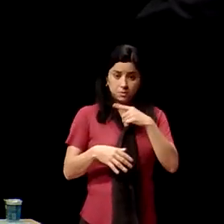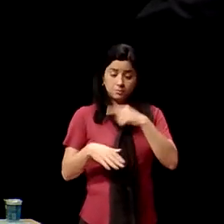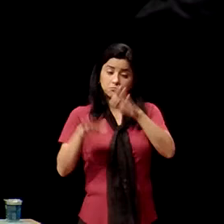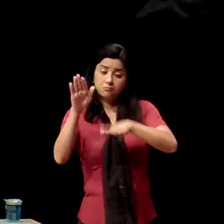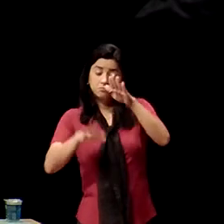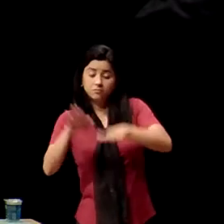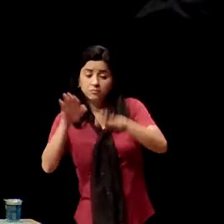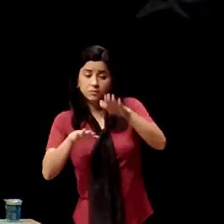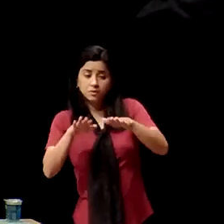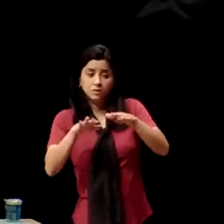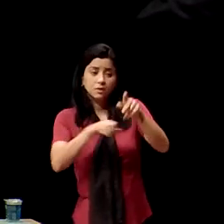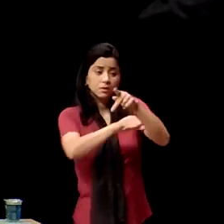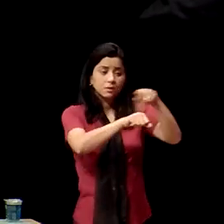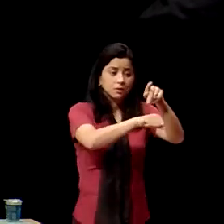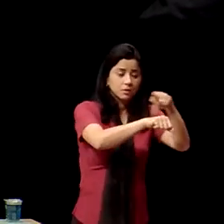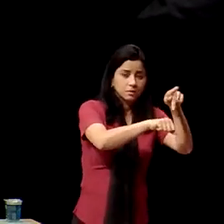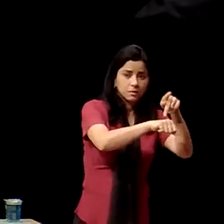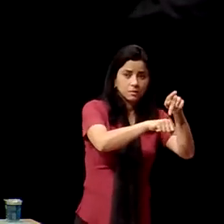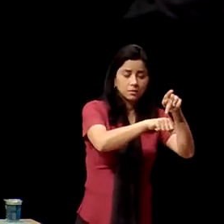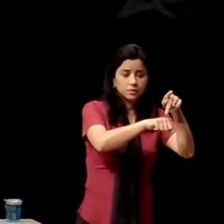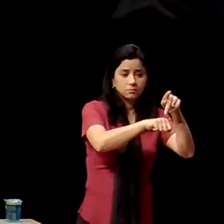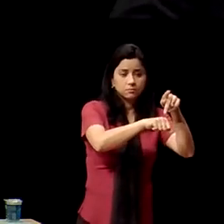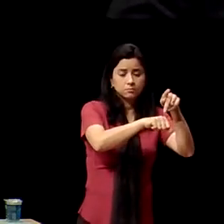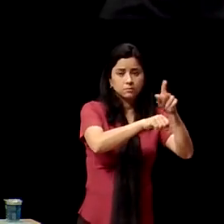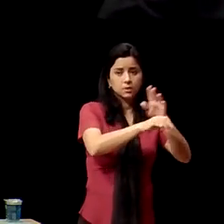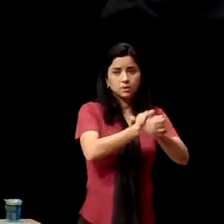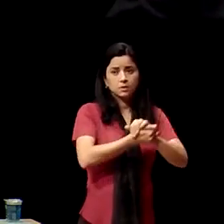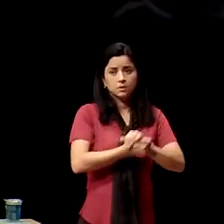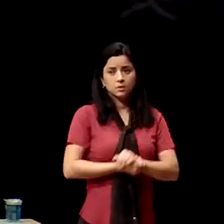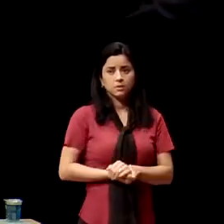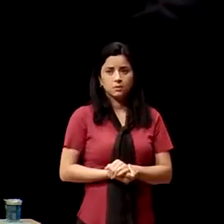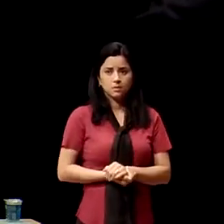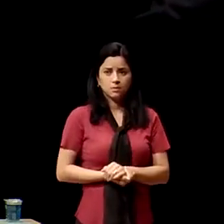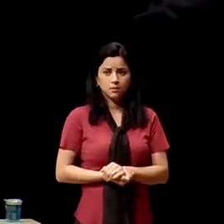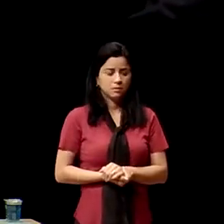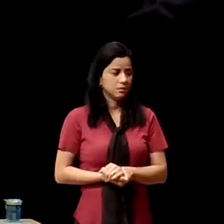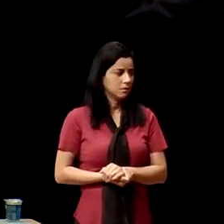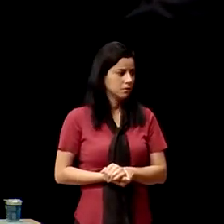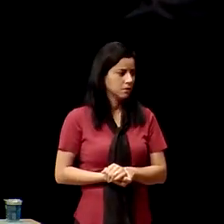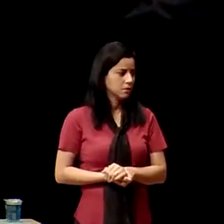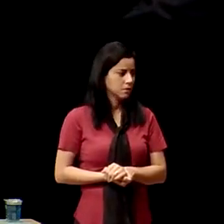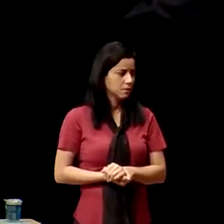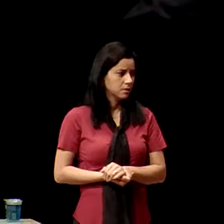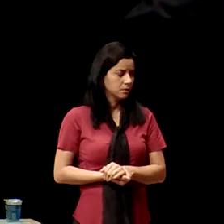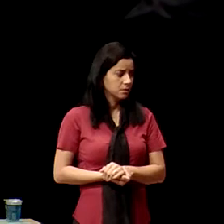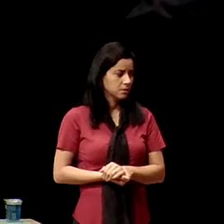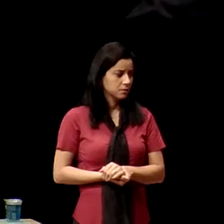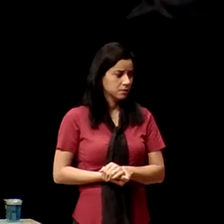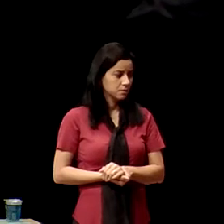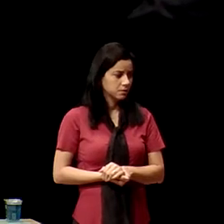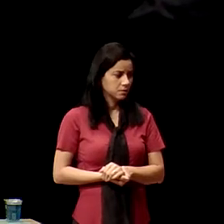do países ou as nações. But in addition,